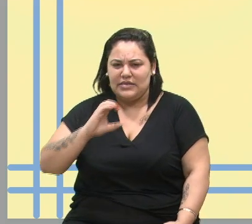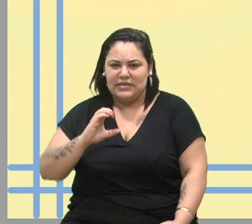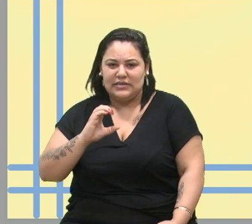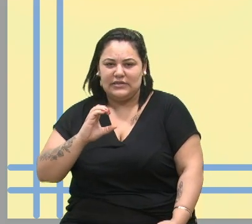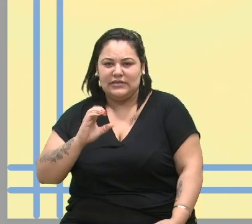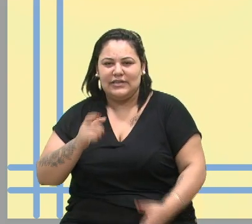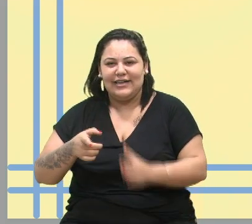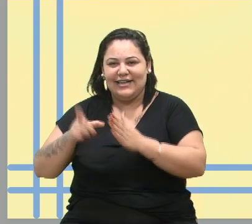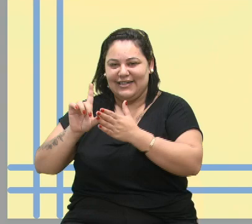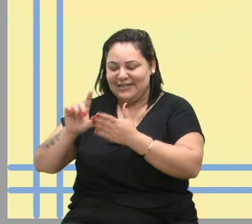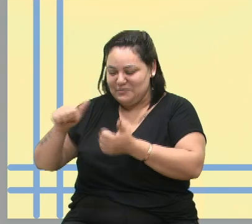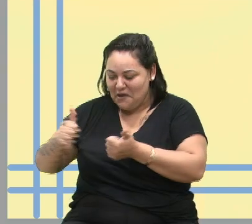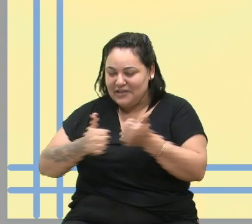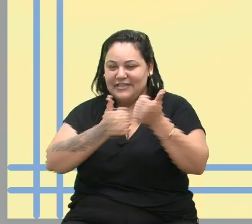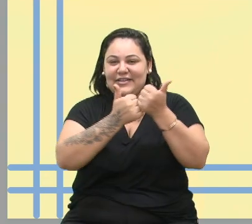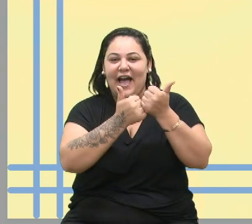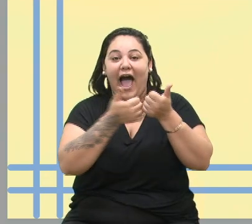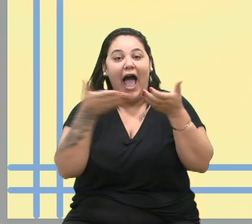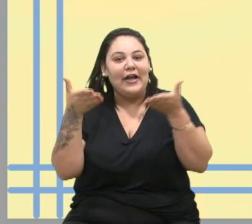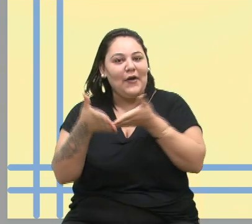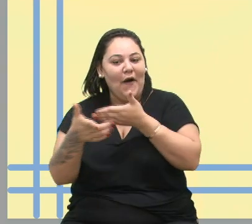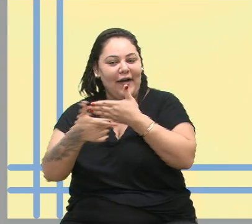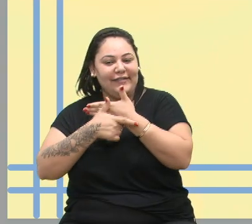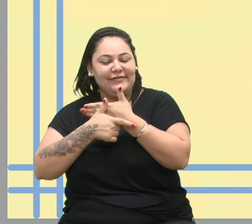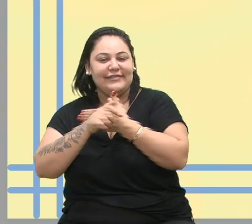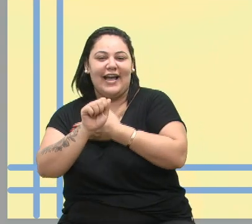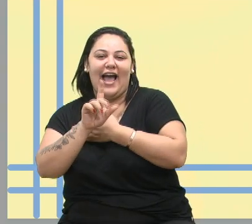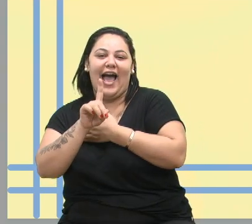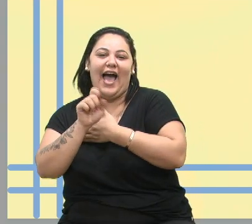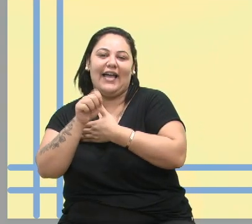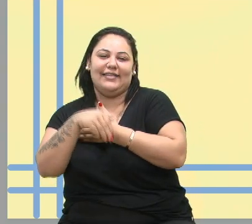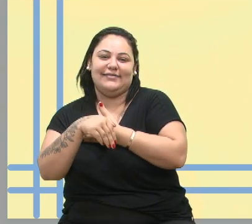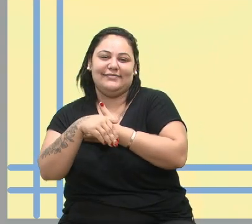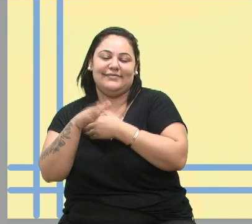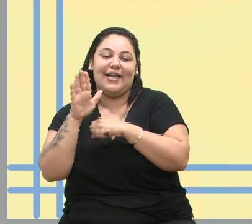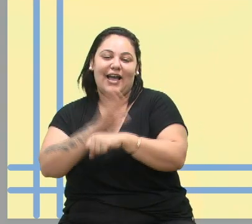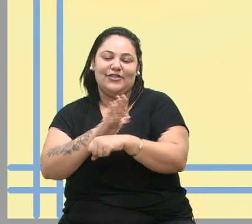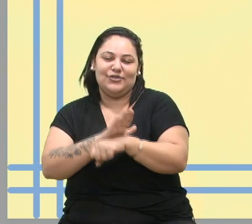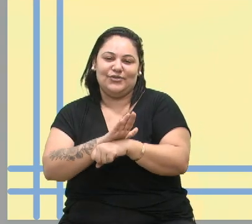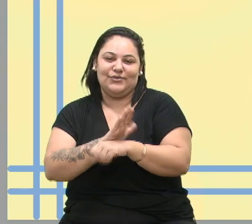assessor, agora vereador Adam Reck, contribuiu para os